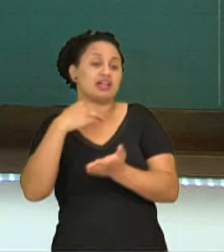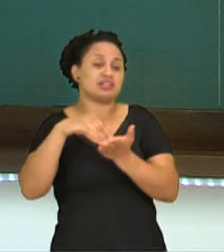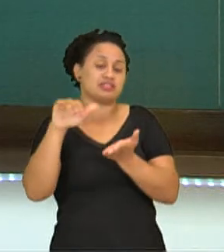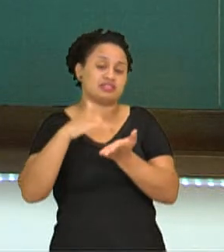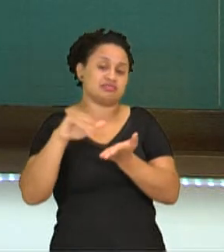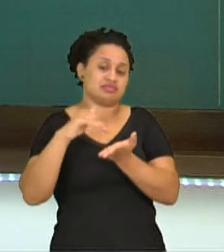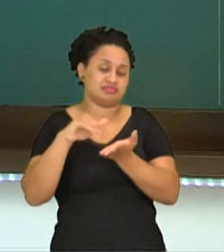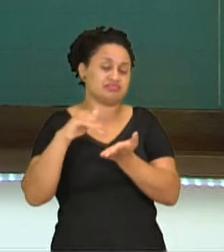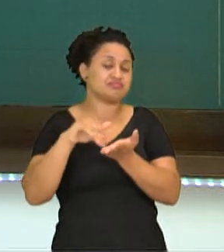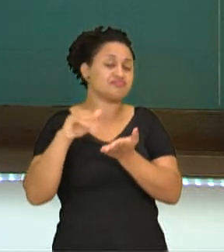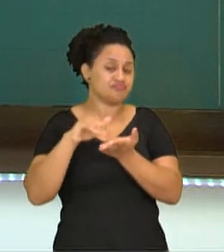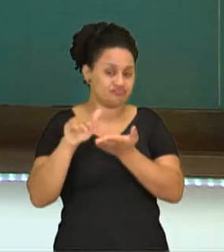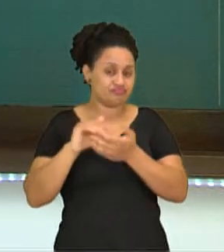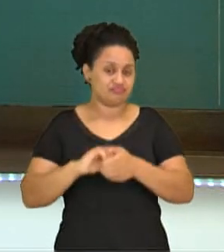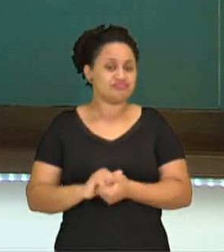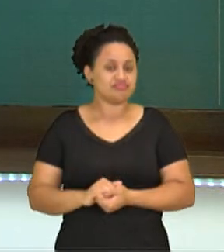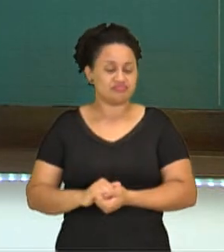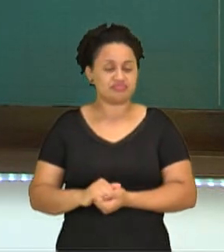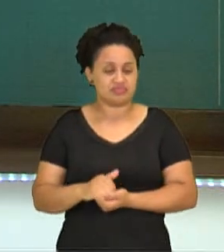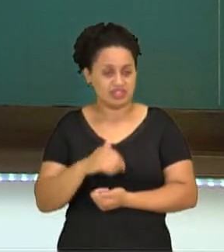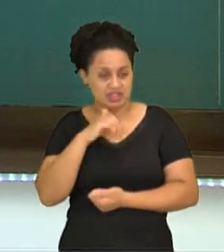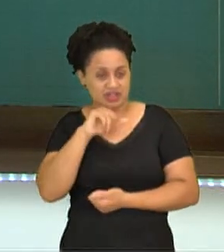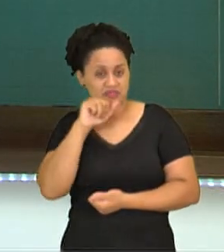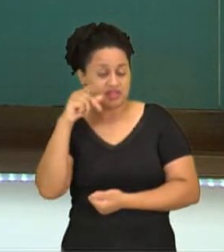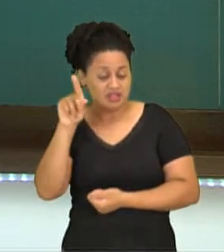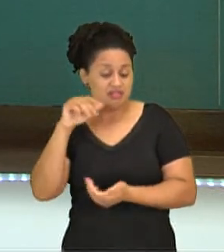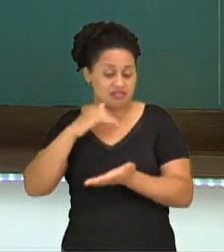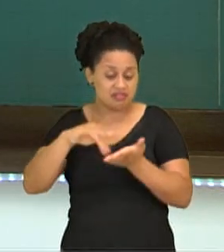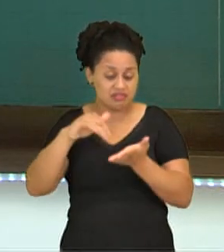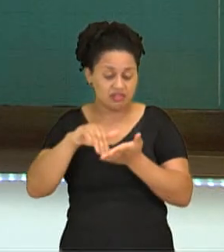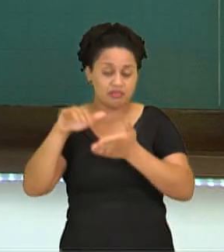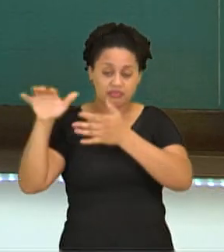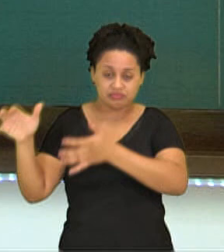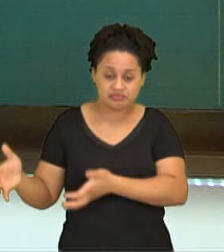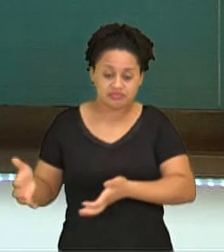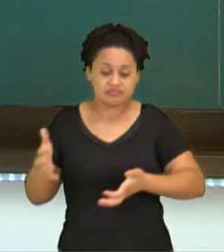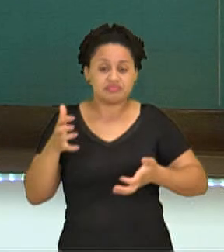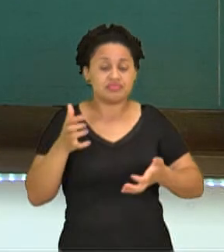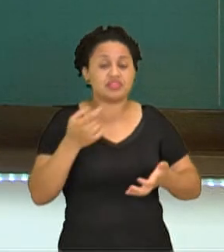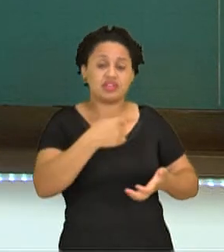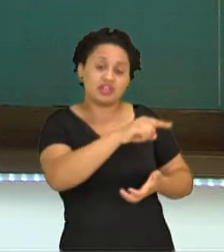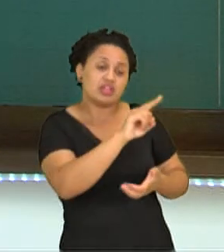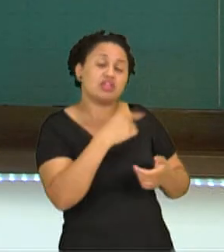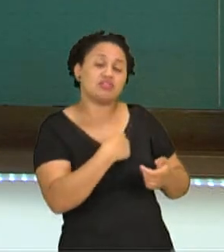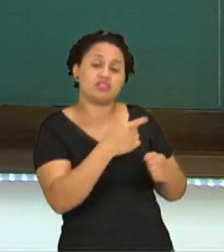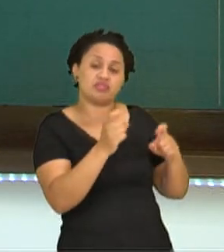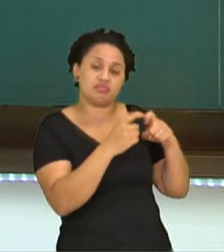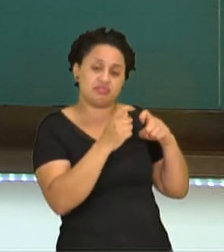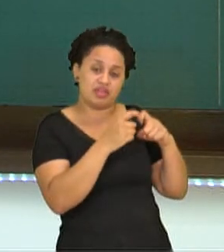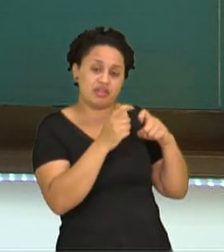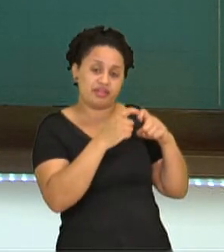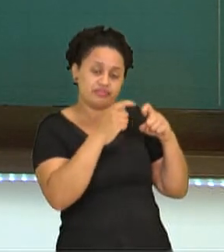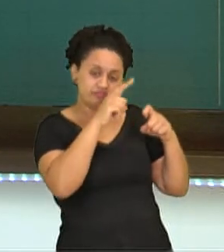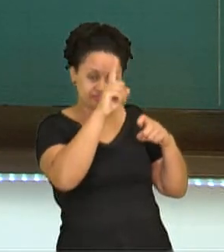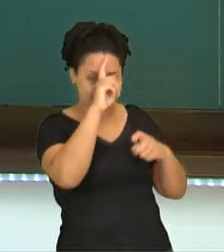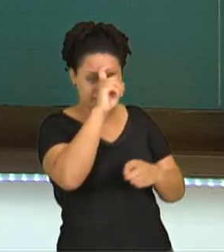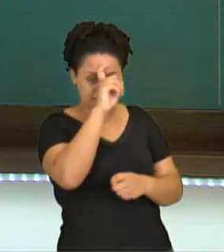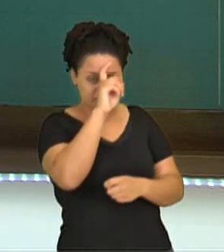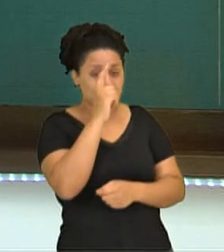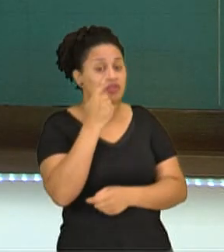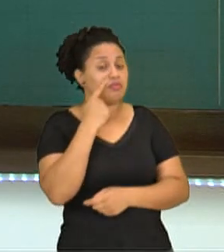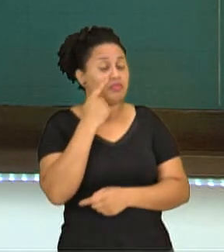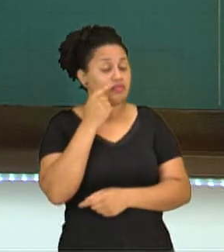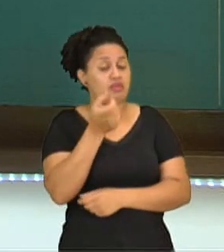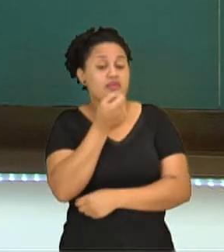A mãe da Susan, a secretária, levou a Susan para o doctor, né? Para o hospital, para ela ver